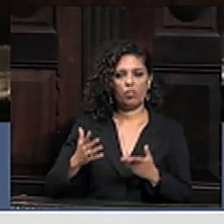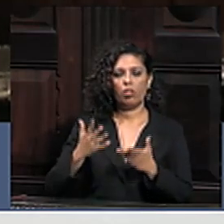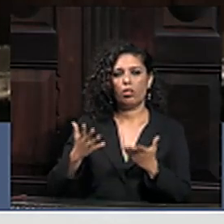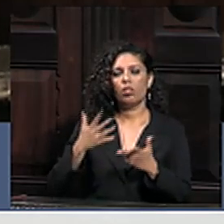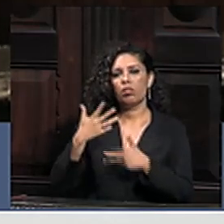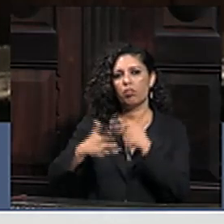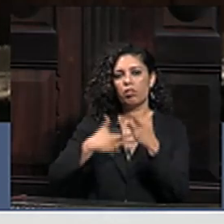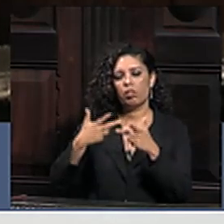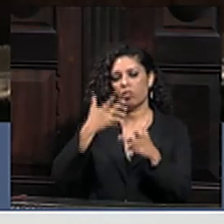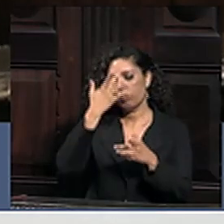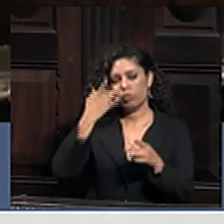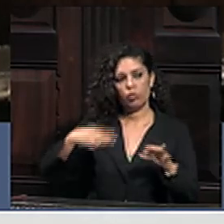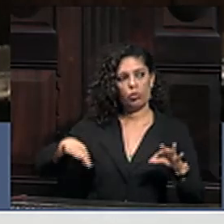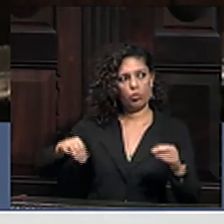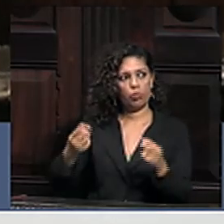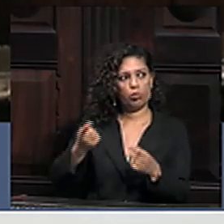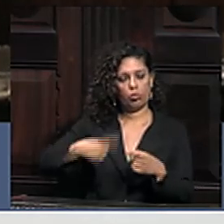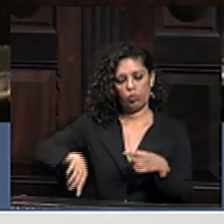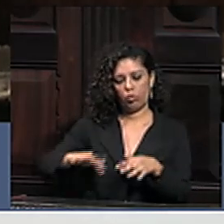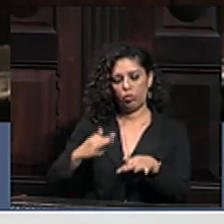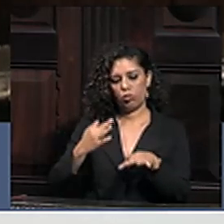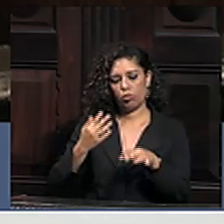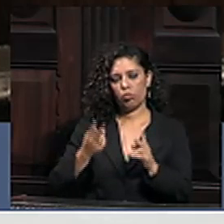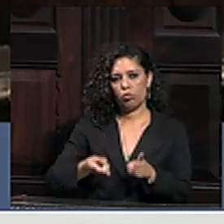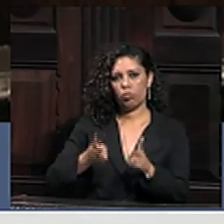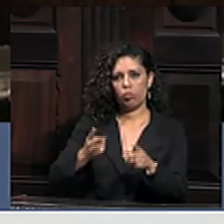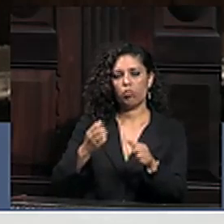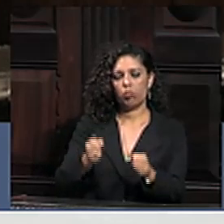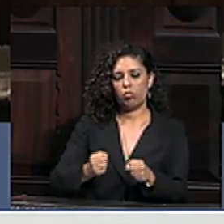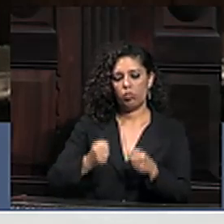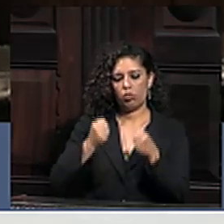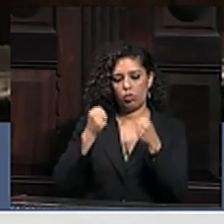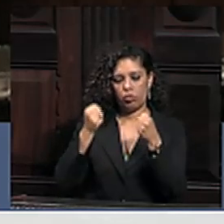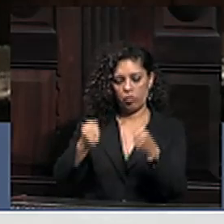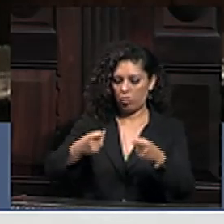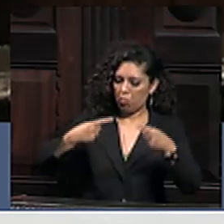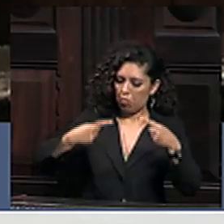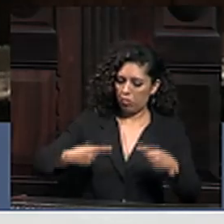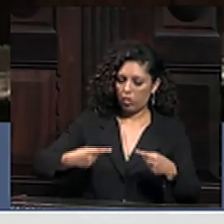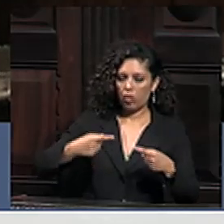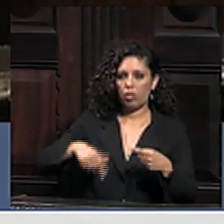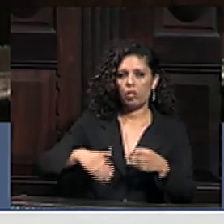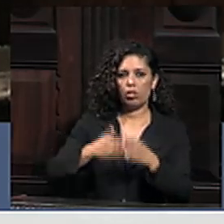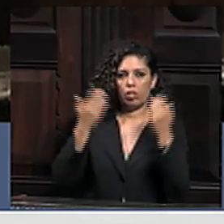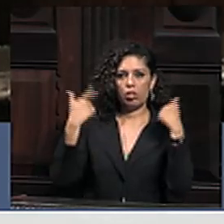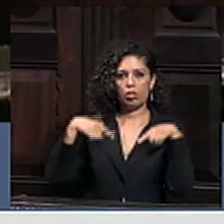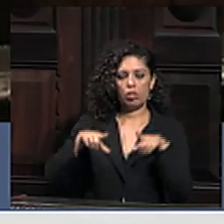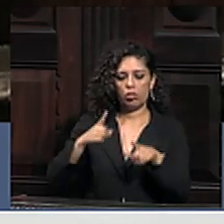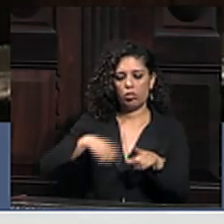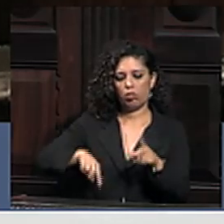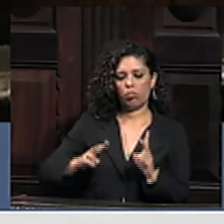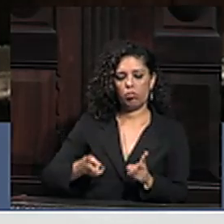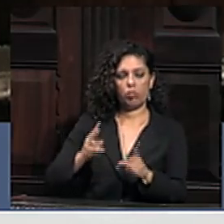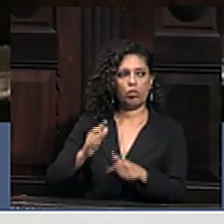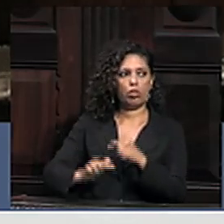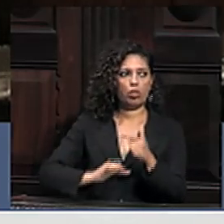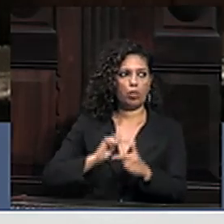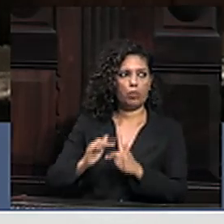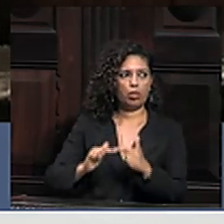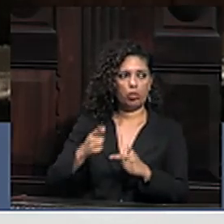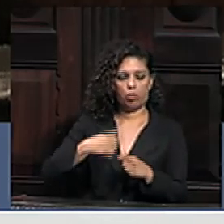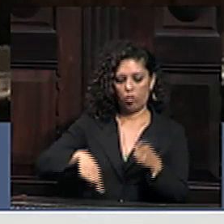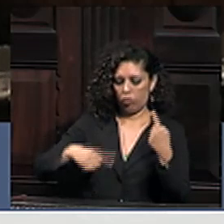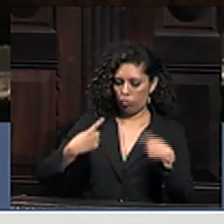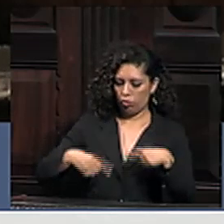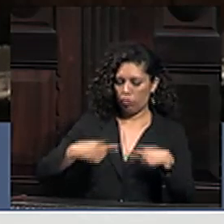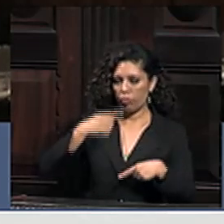vocês que nós continuamos na nossa luta, nossa trincheira, que é a Assembleia Legislativa, que é aqui que nós discutimos